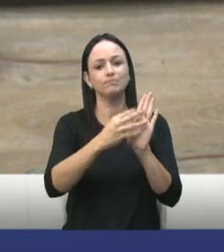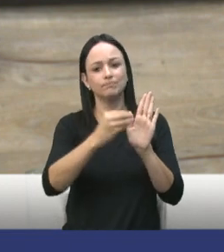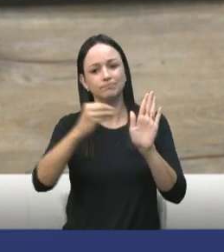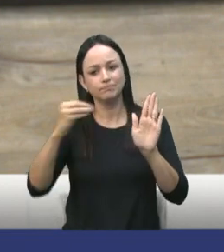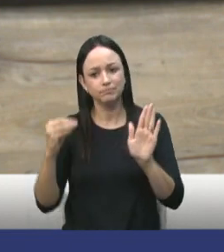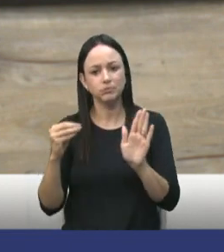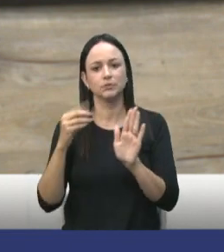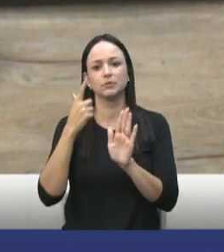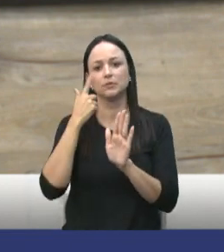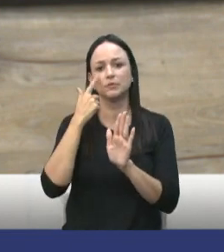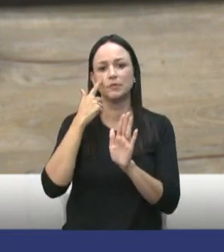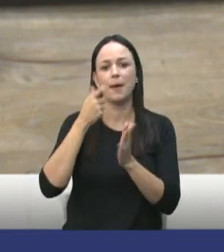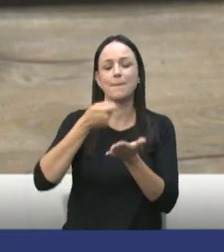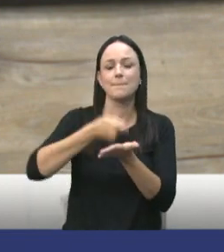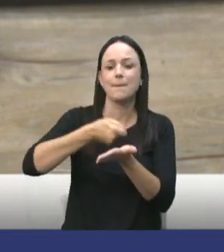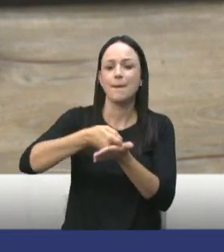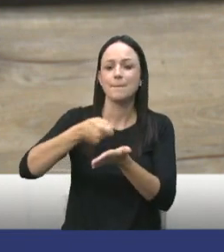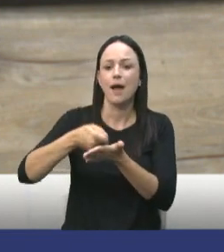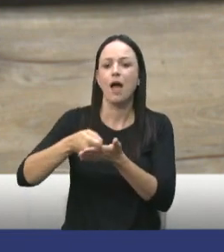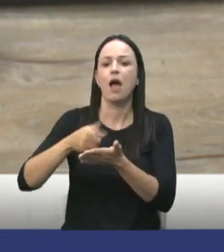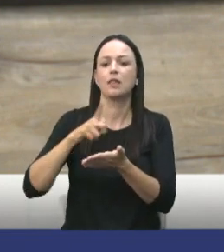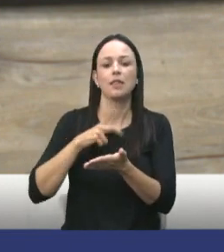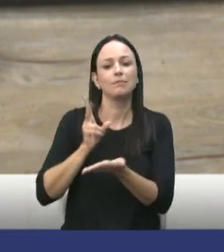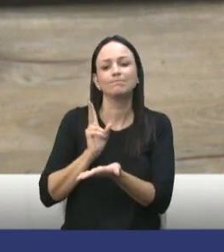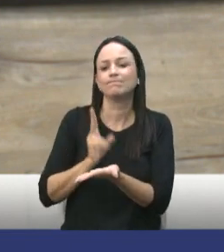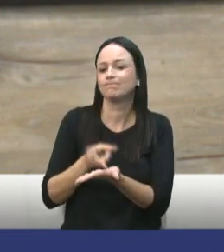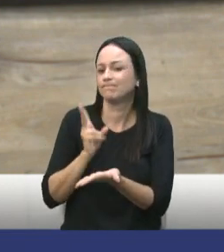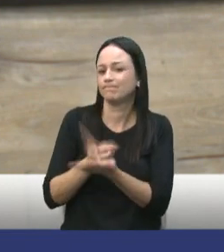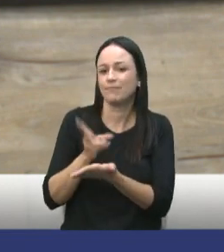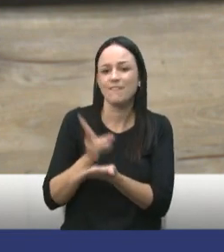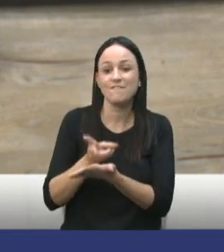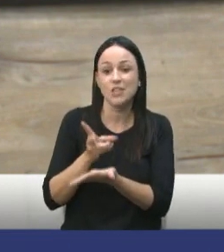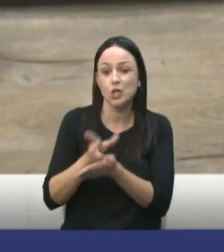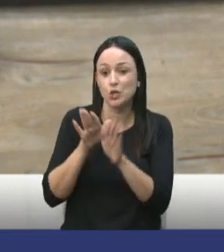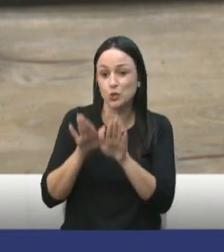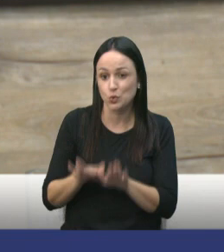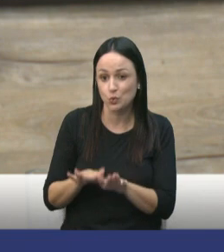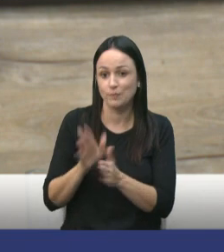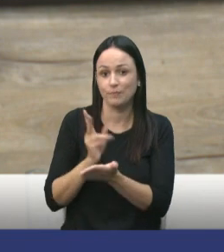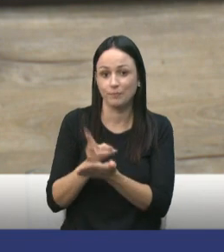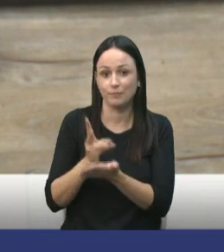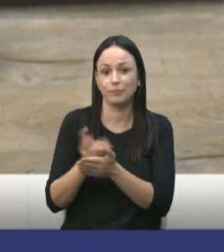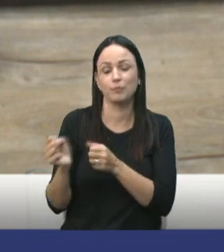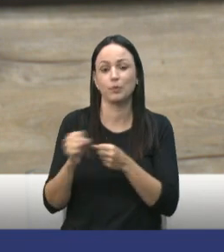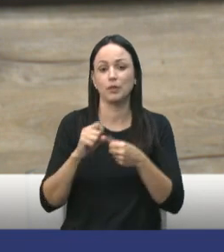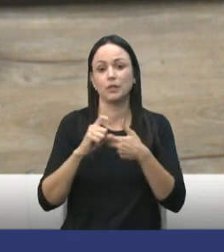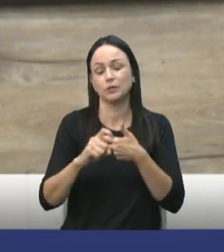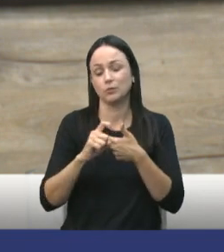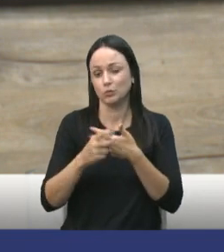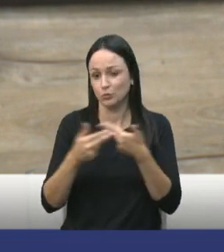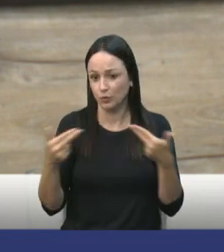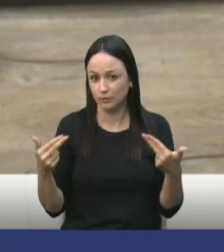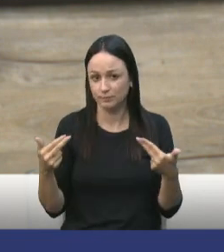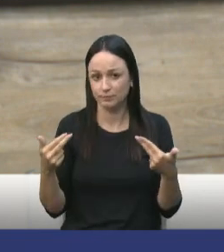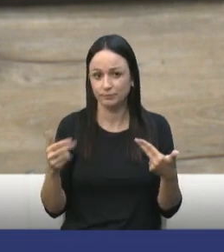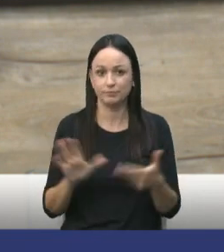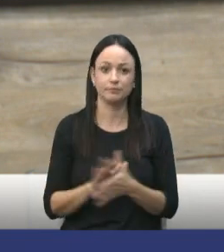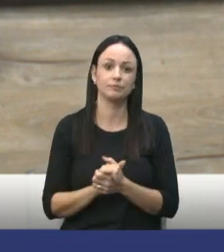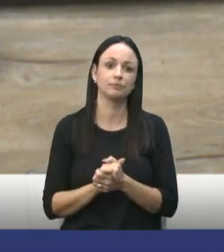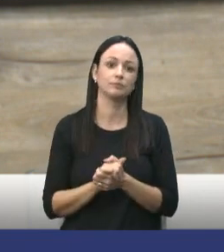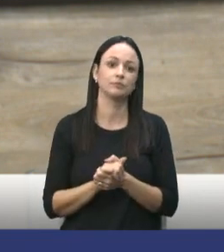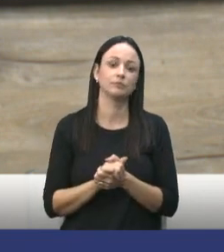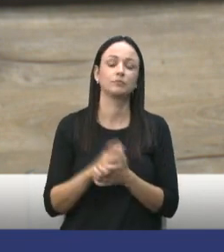fixa do próprio ente público, do próprio Poder Executivo e demais entes. E aí,